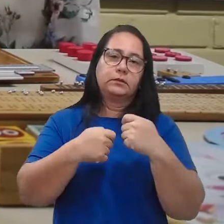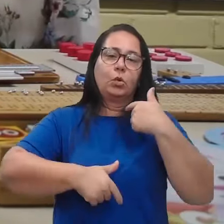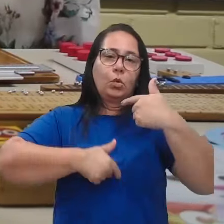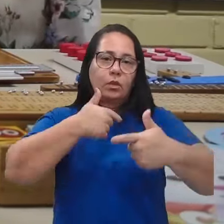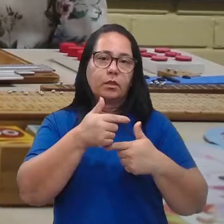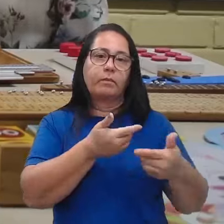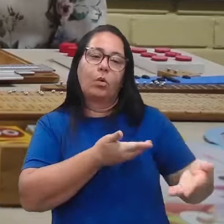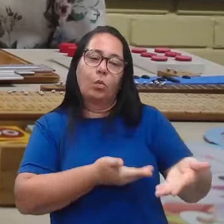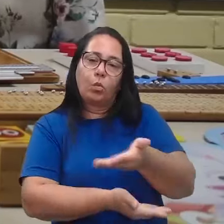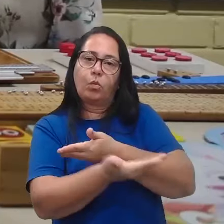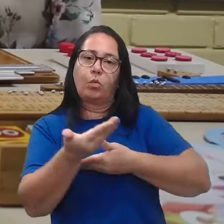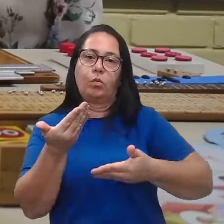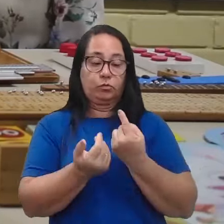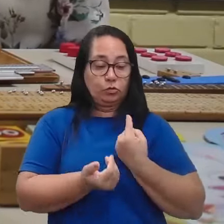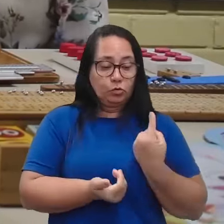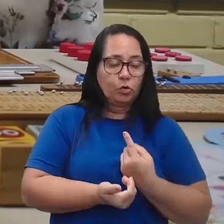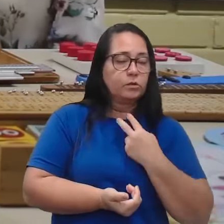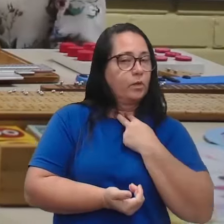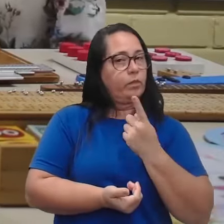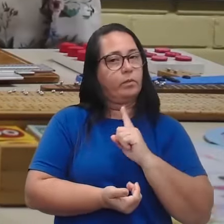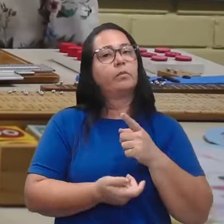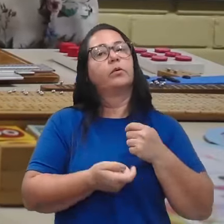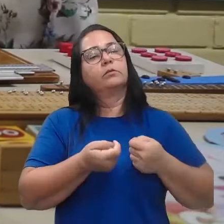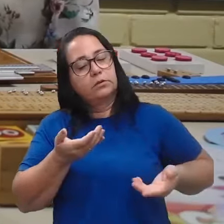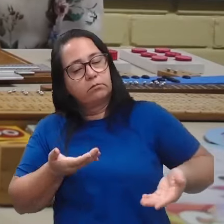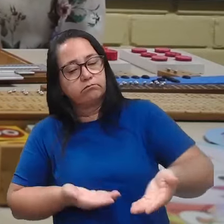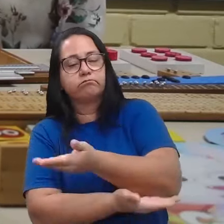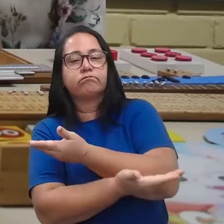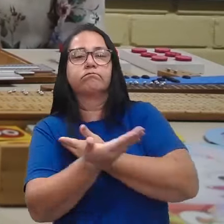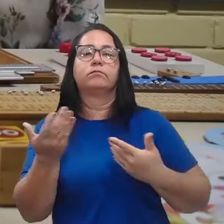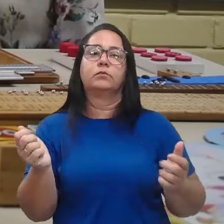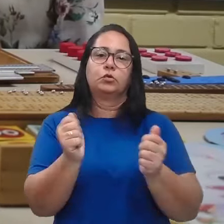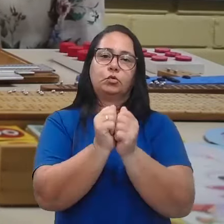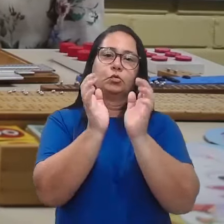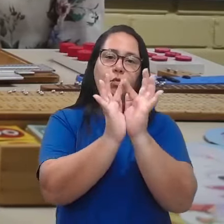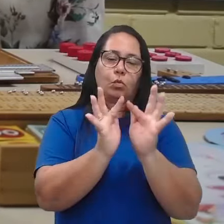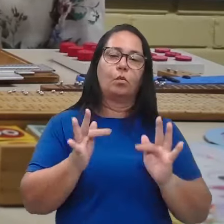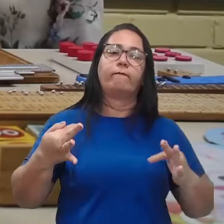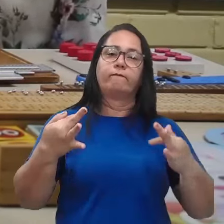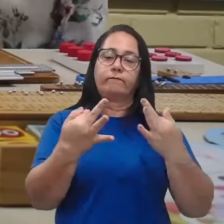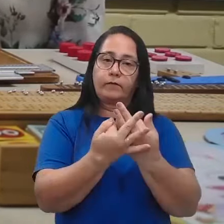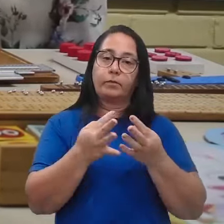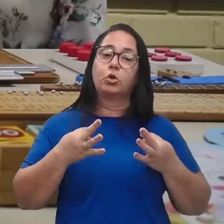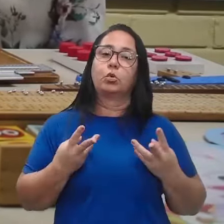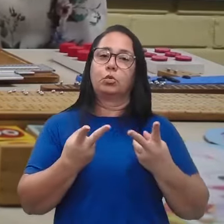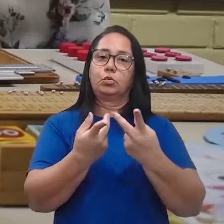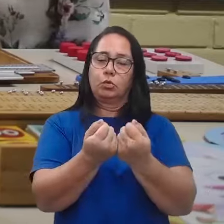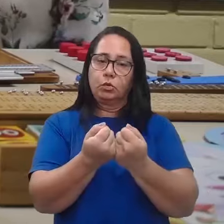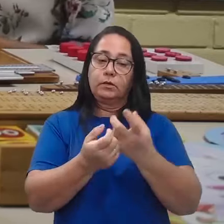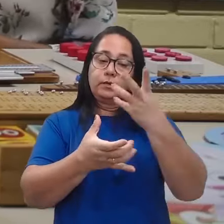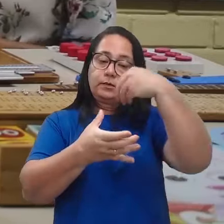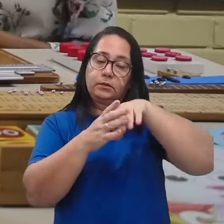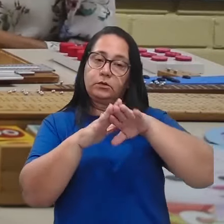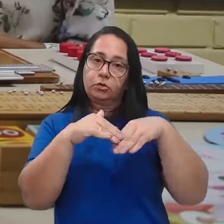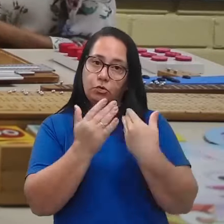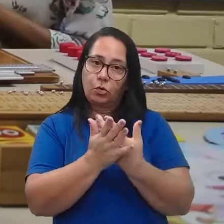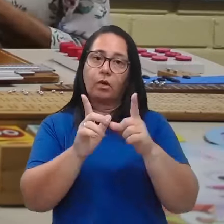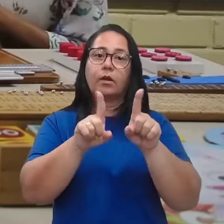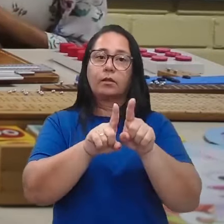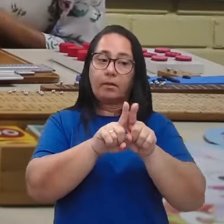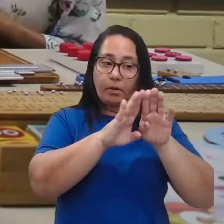conjunto. Entendi. Não dá para ser um trabalho separado dessa família. Entendi, professora. E quando está na escola, é um trabalho em conjunto